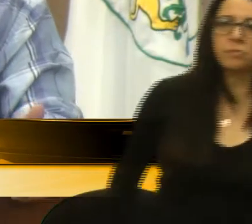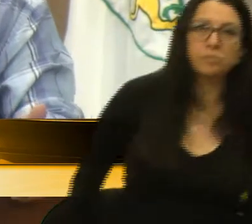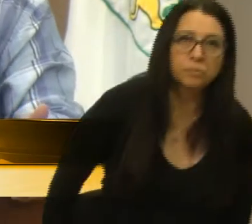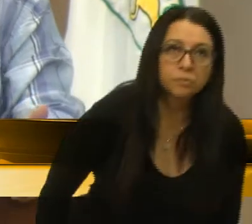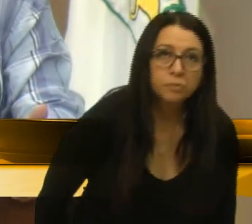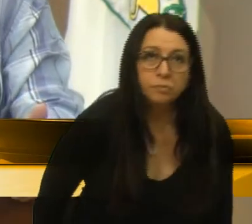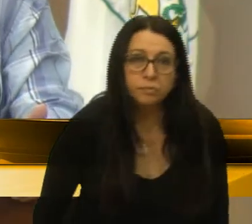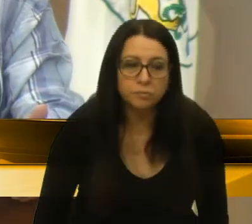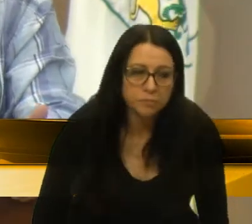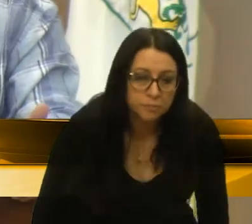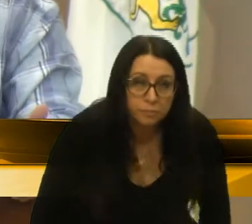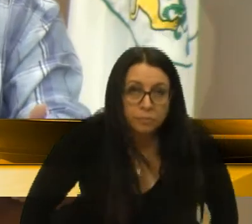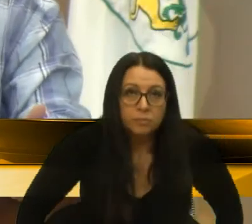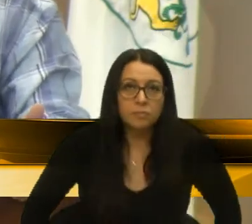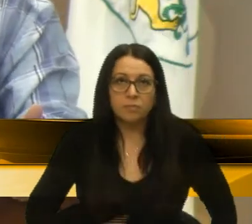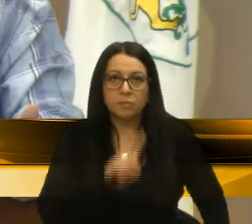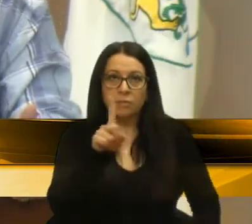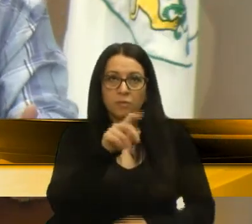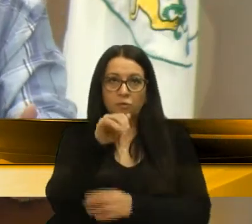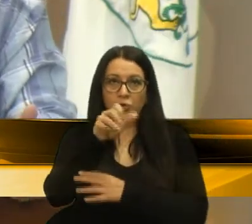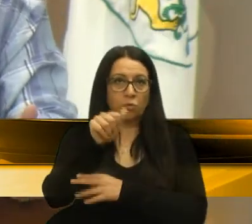zoneamento nenhum